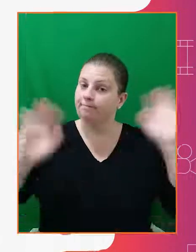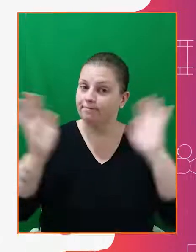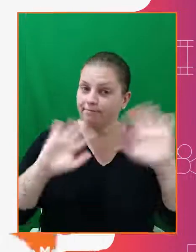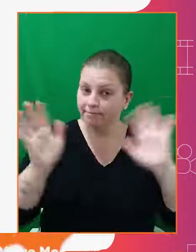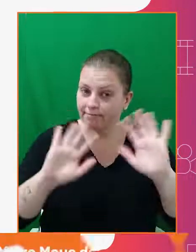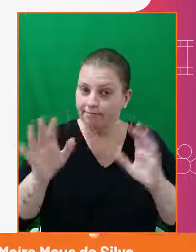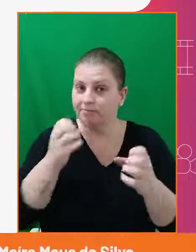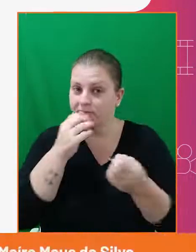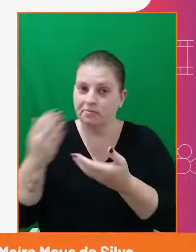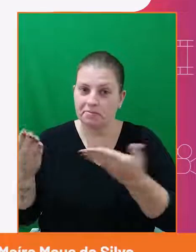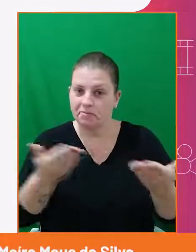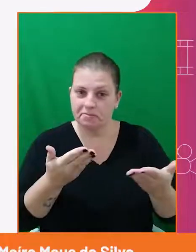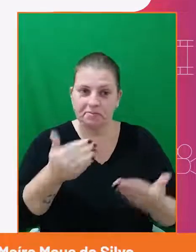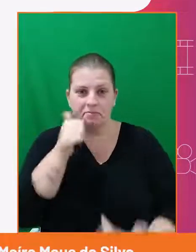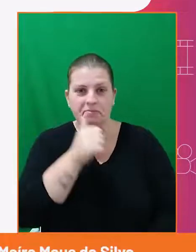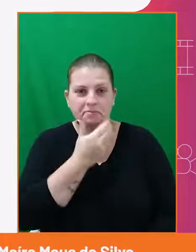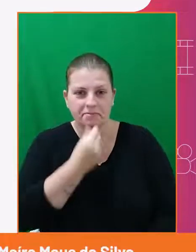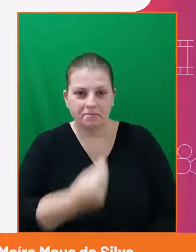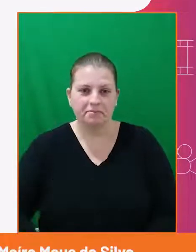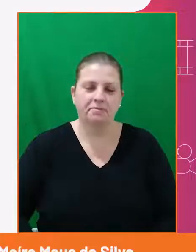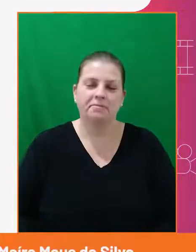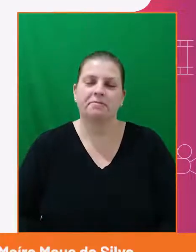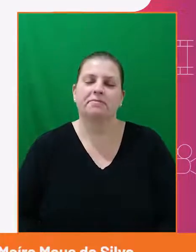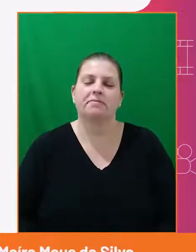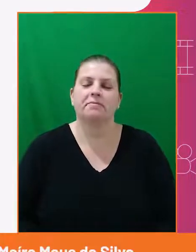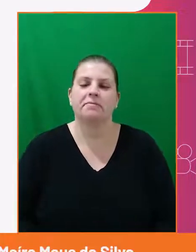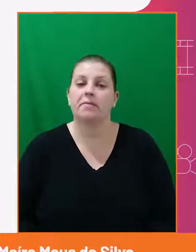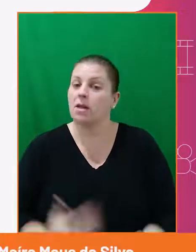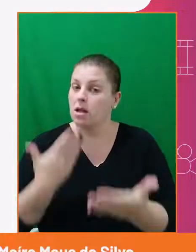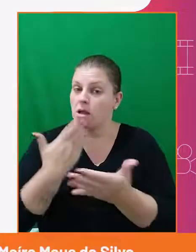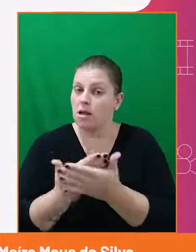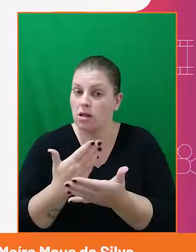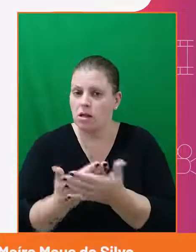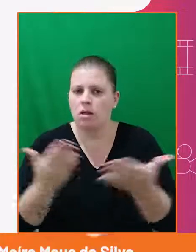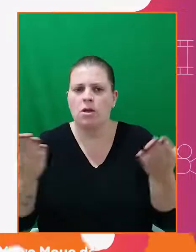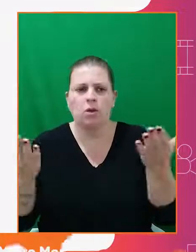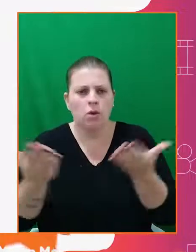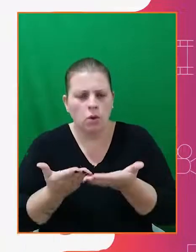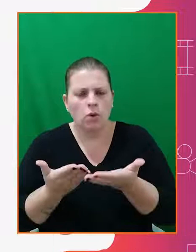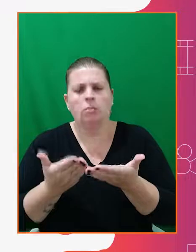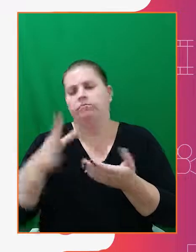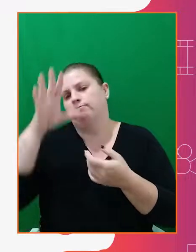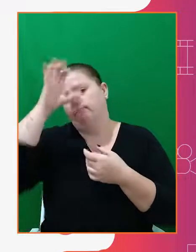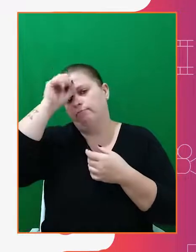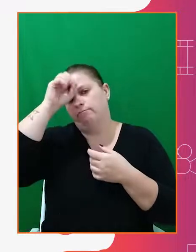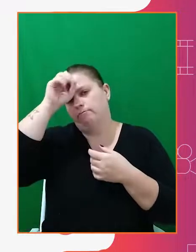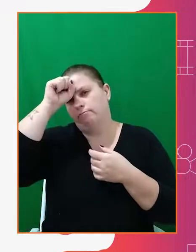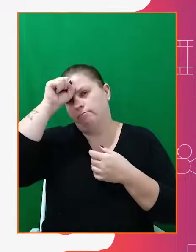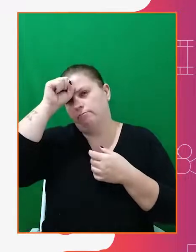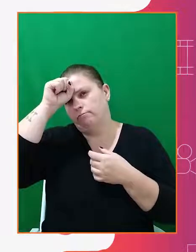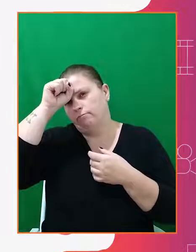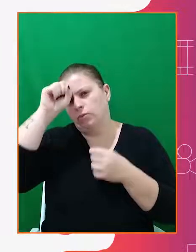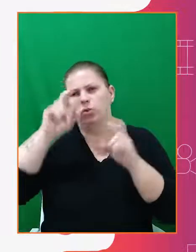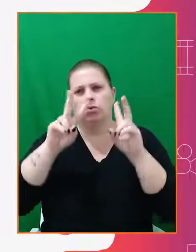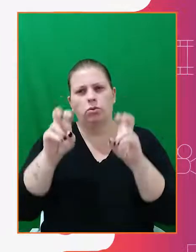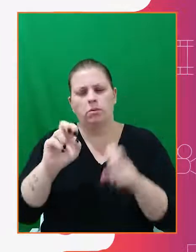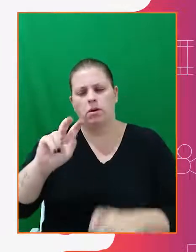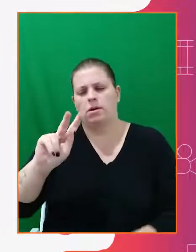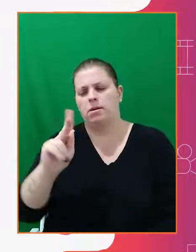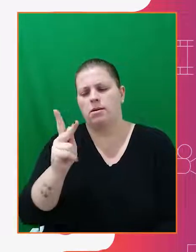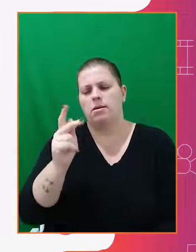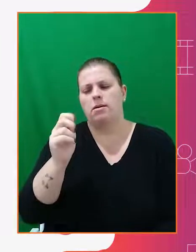Olá, seja bem-vindo e bem-vinda. Na aula de hoje, aprenderemos sobre achuras e